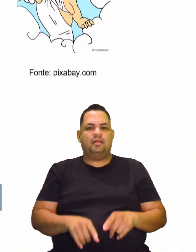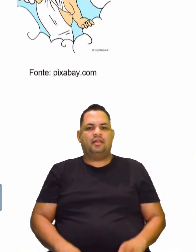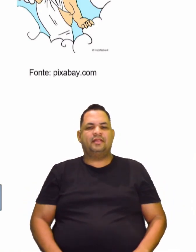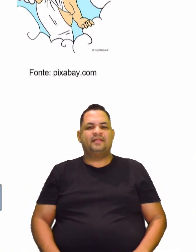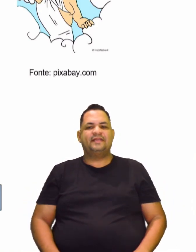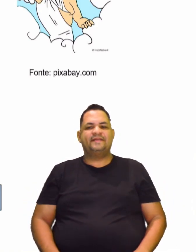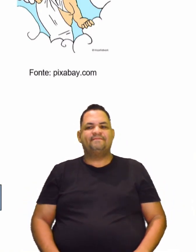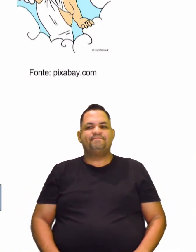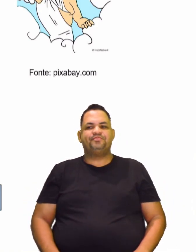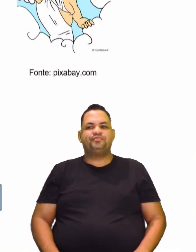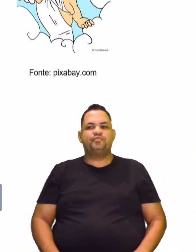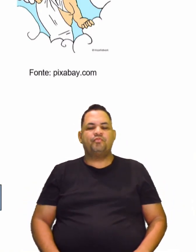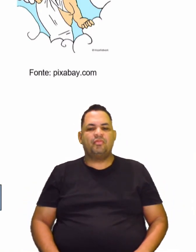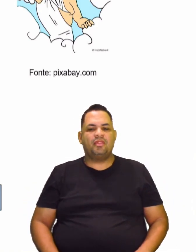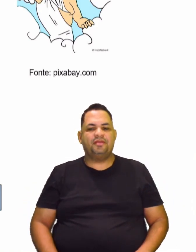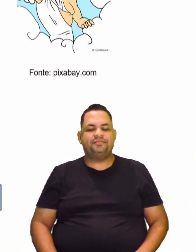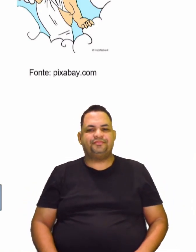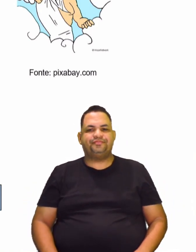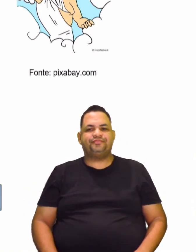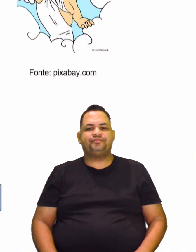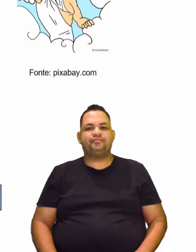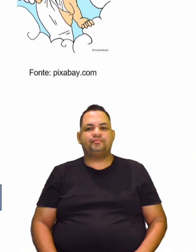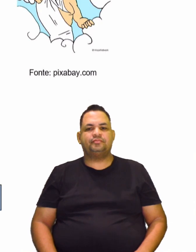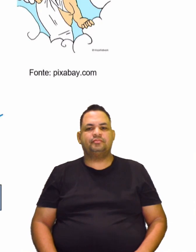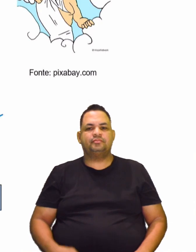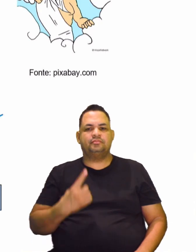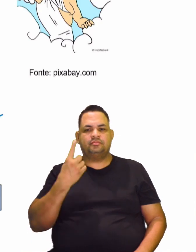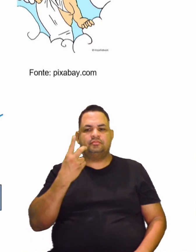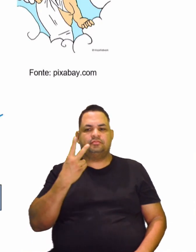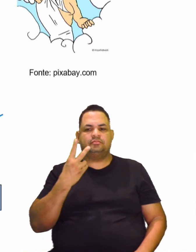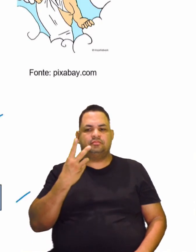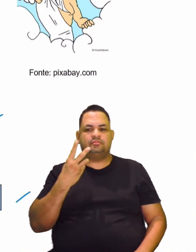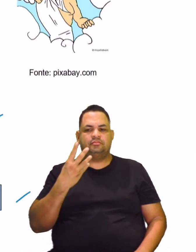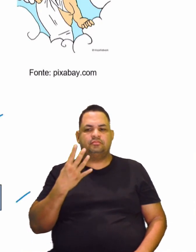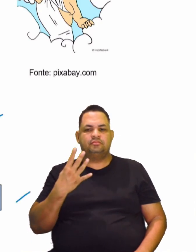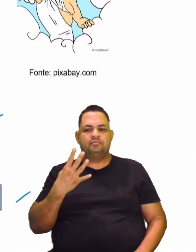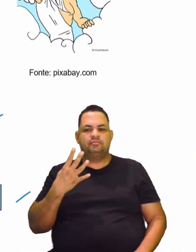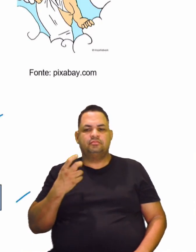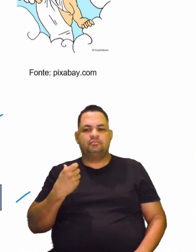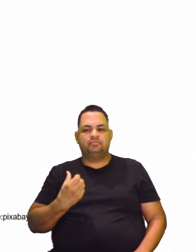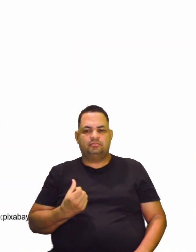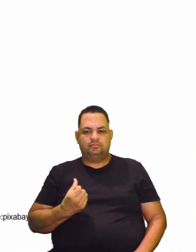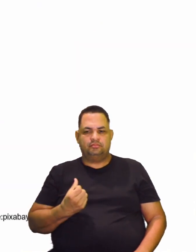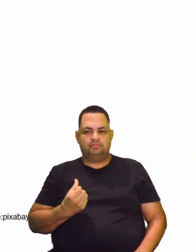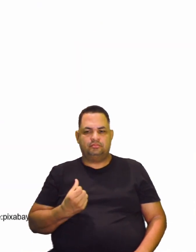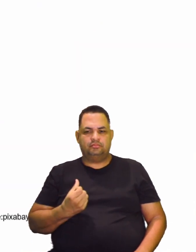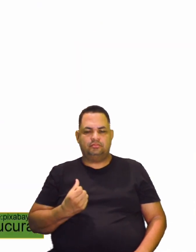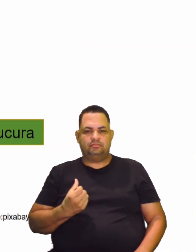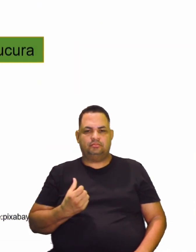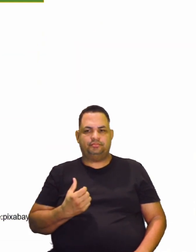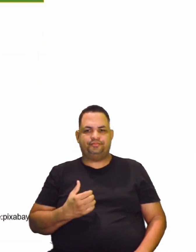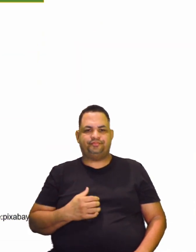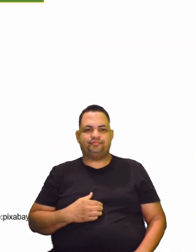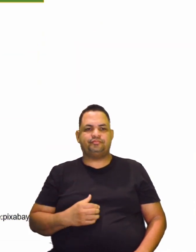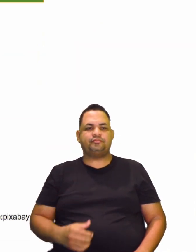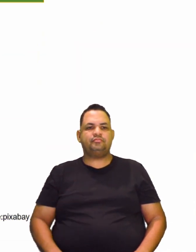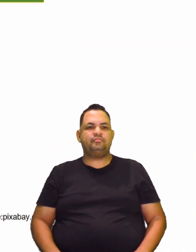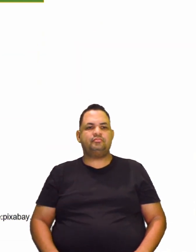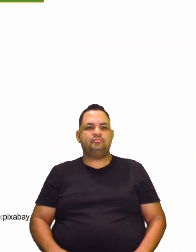Então, nós já temos aqui 1, 2, 3, 4, 5, 6. Vamos ver os